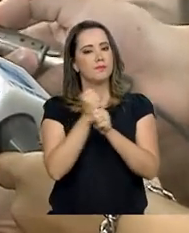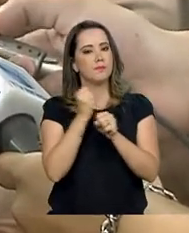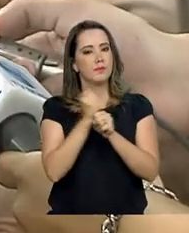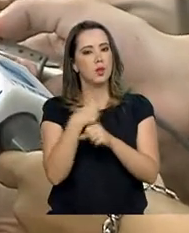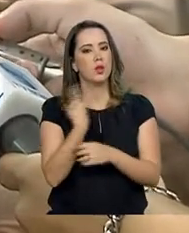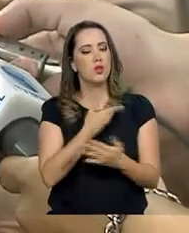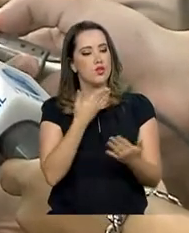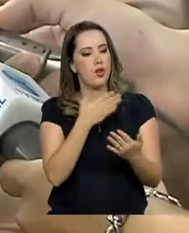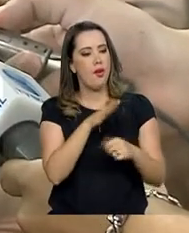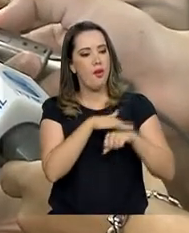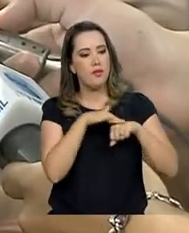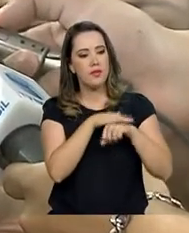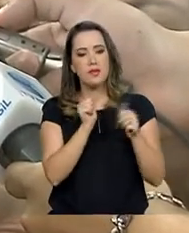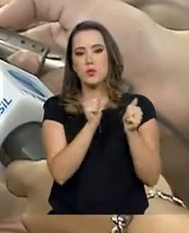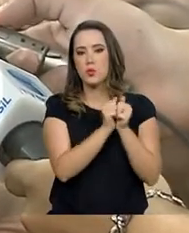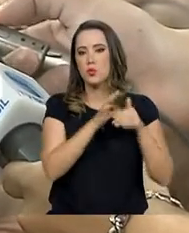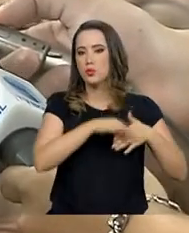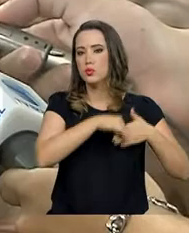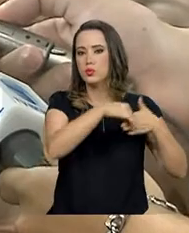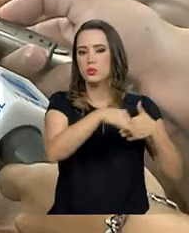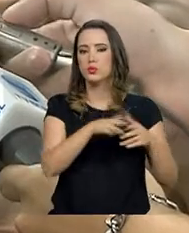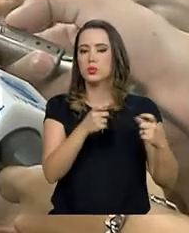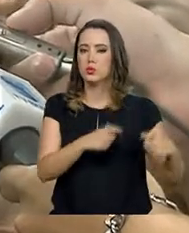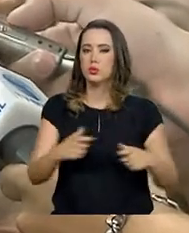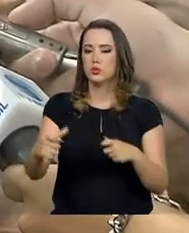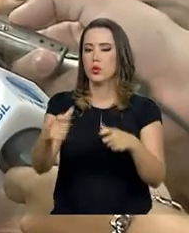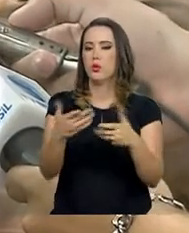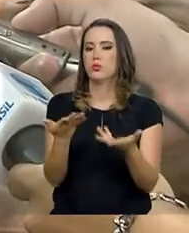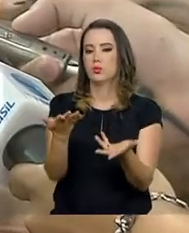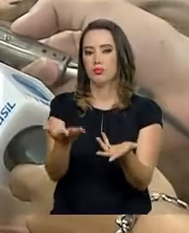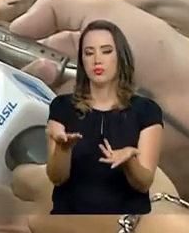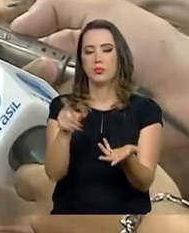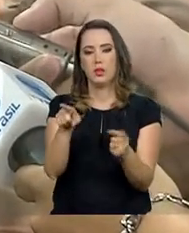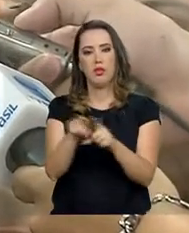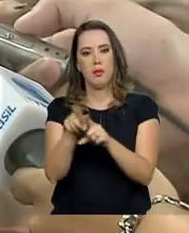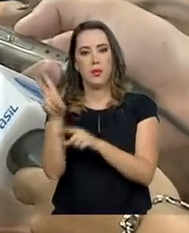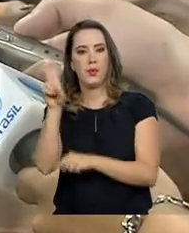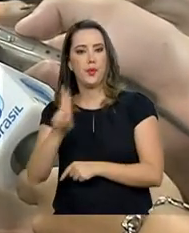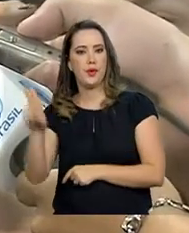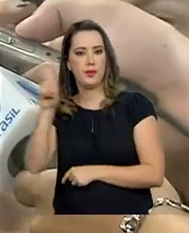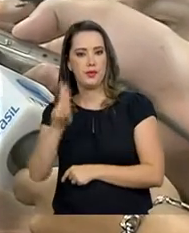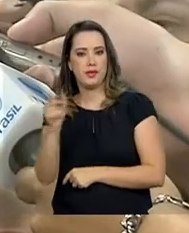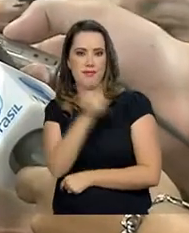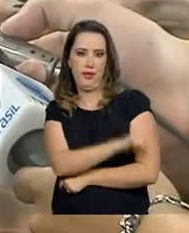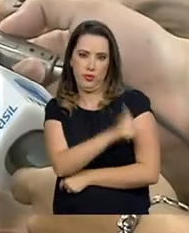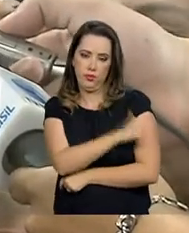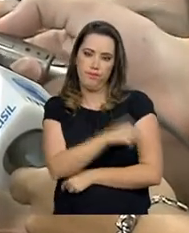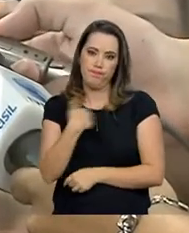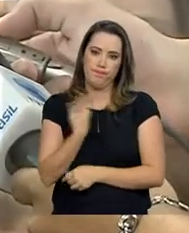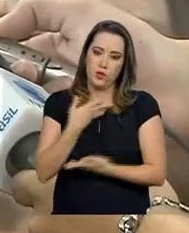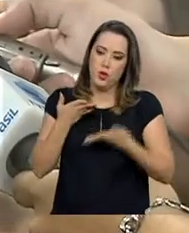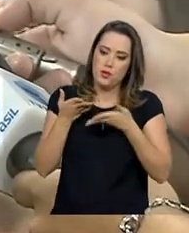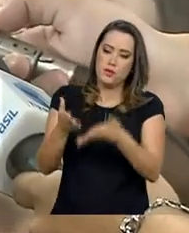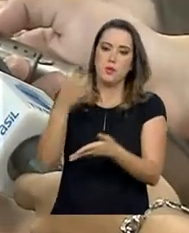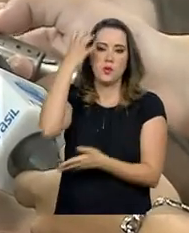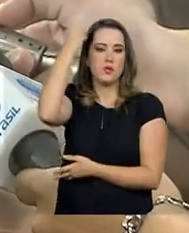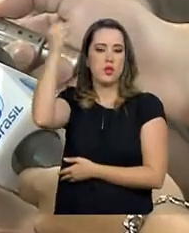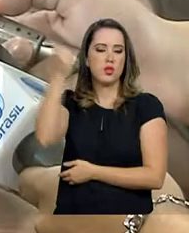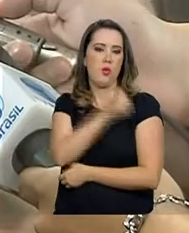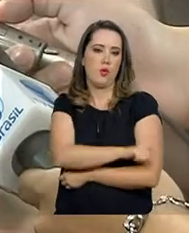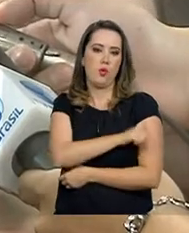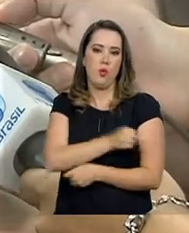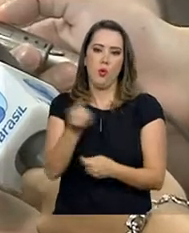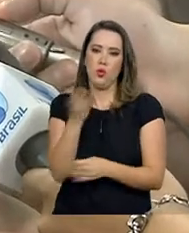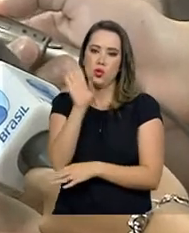Já conversamos com as autoridades locais, conversamos com a universidade, com o reitor. Estamos indo ao Rio de Janeiro agora,